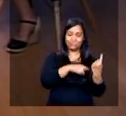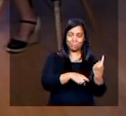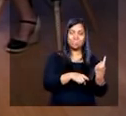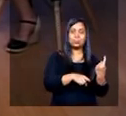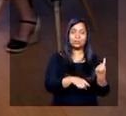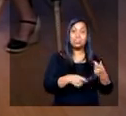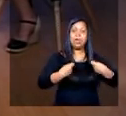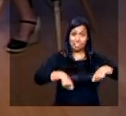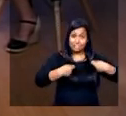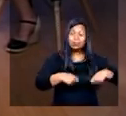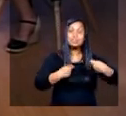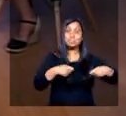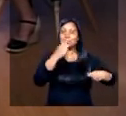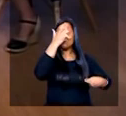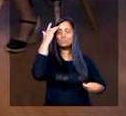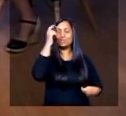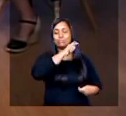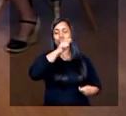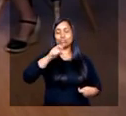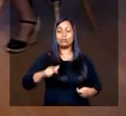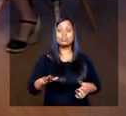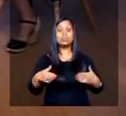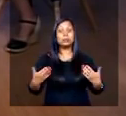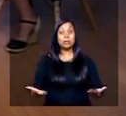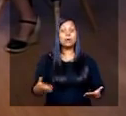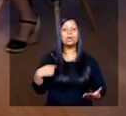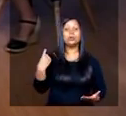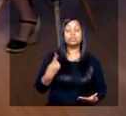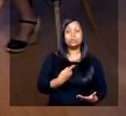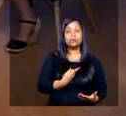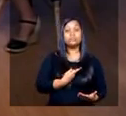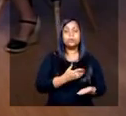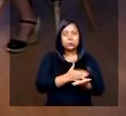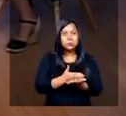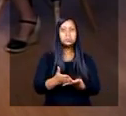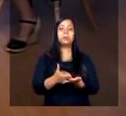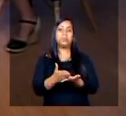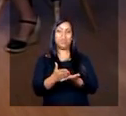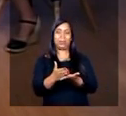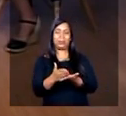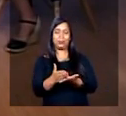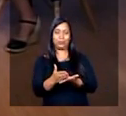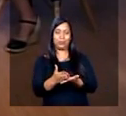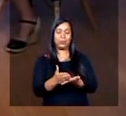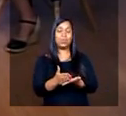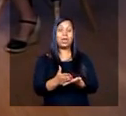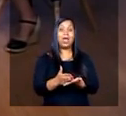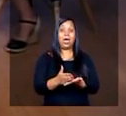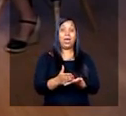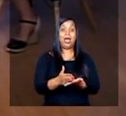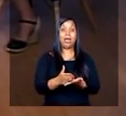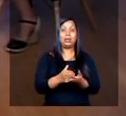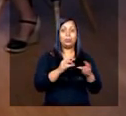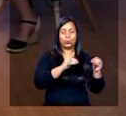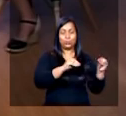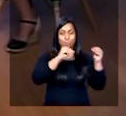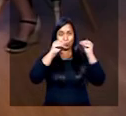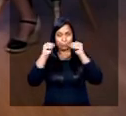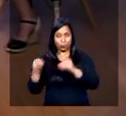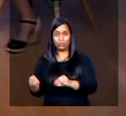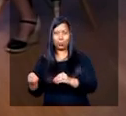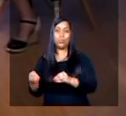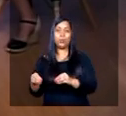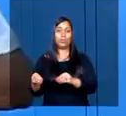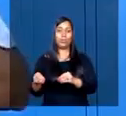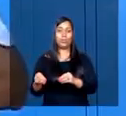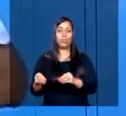realmente é necessário mais gente. Né? Então, mas aí a gente fez essa formatação inicial, sabe, Ariane? Depois a gente saiu desse lugar. Não, hoje a gente não